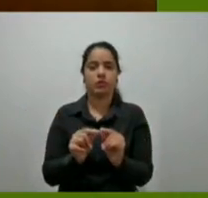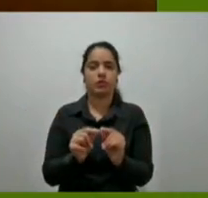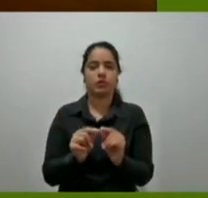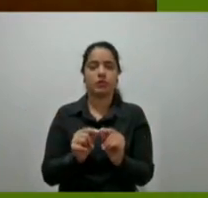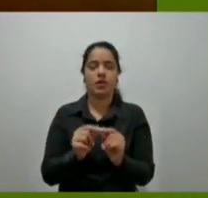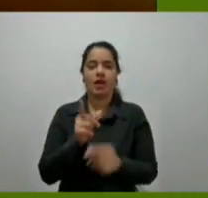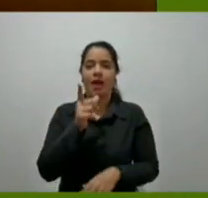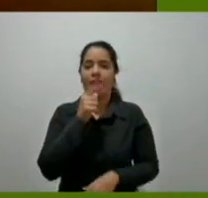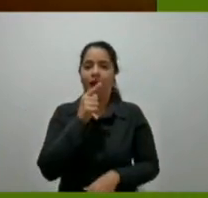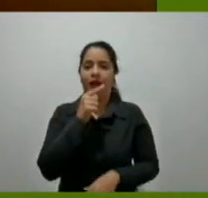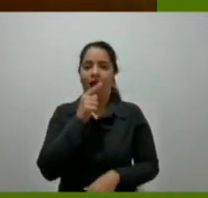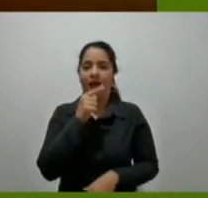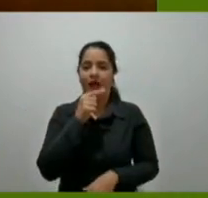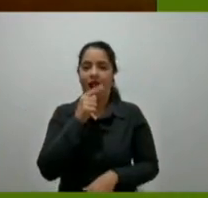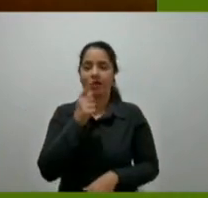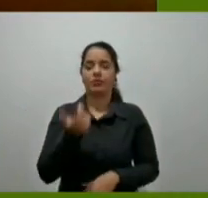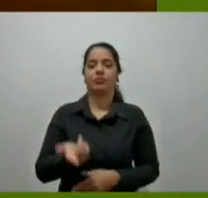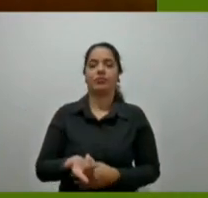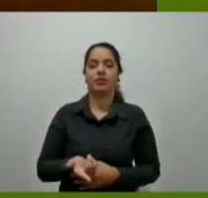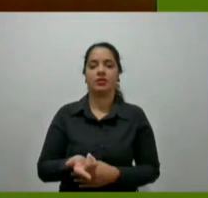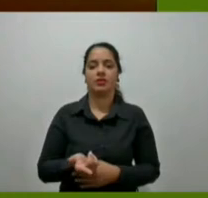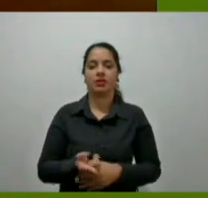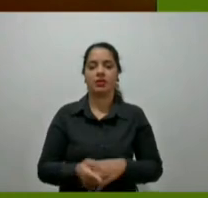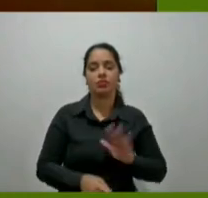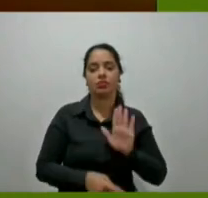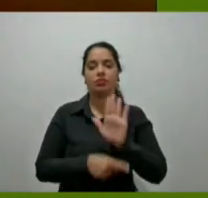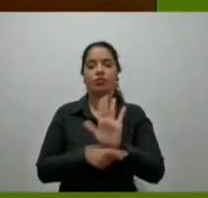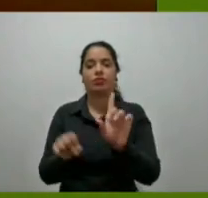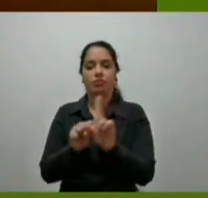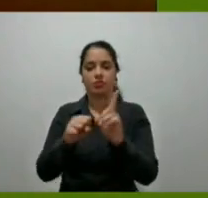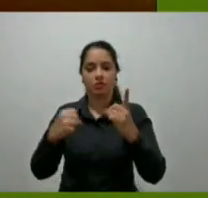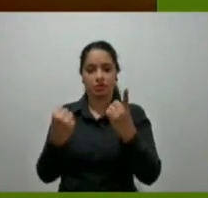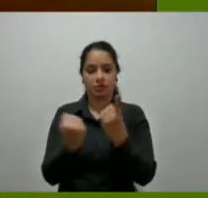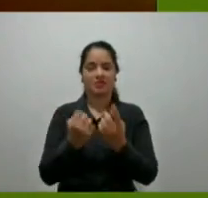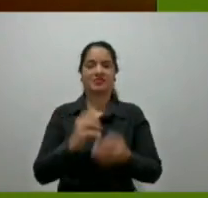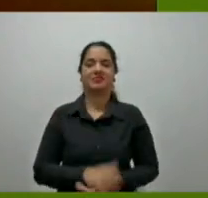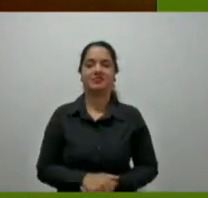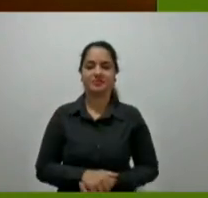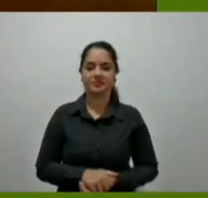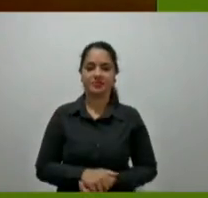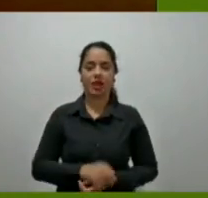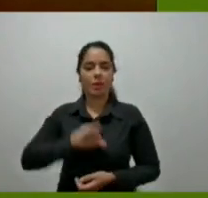sociedade. Então, eu queria deixar essas palavras, aproveitar aí, né,